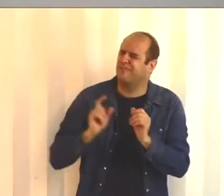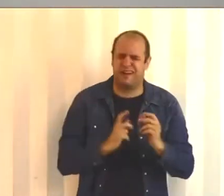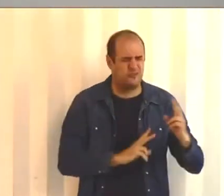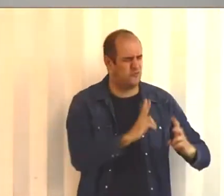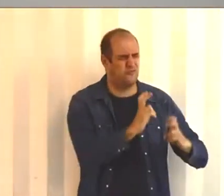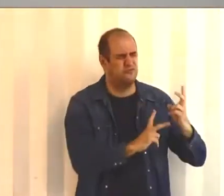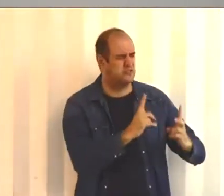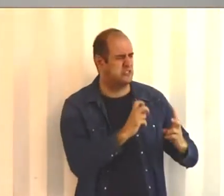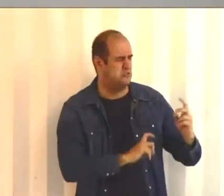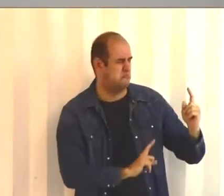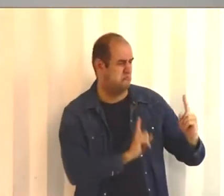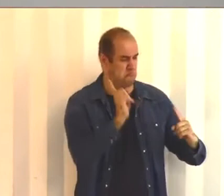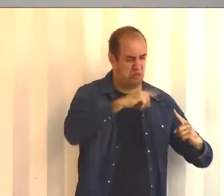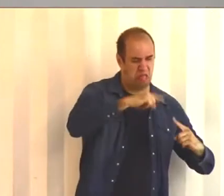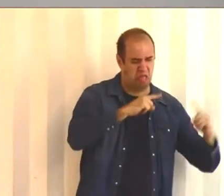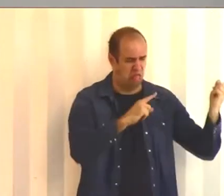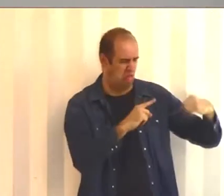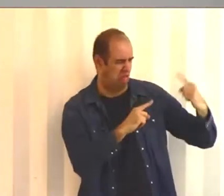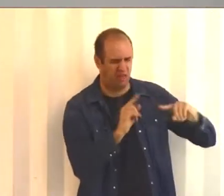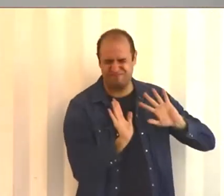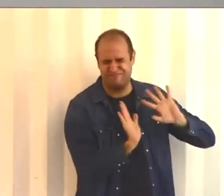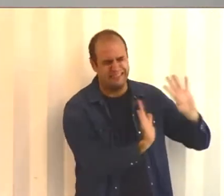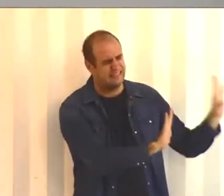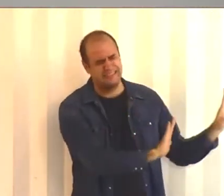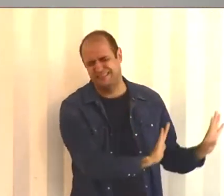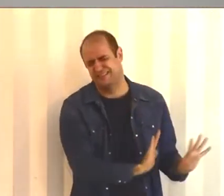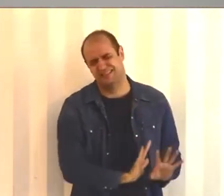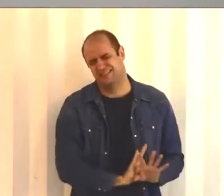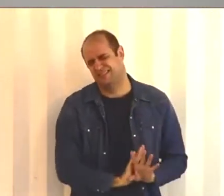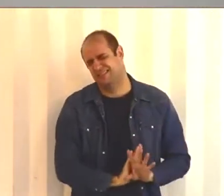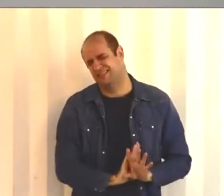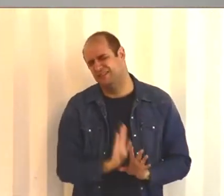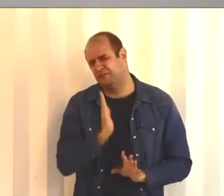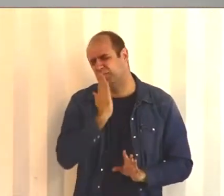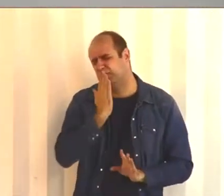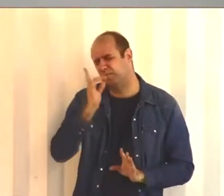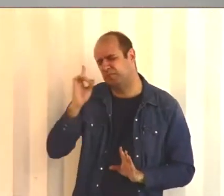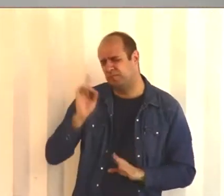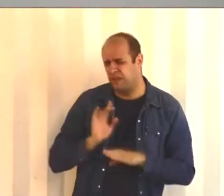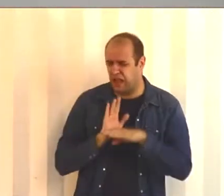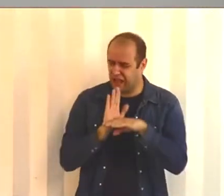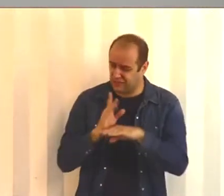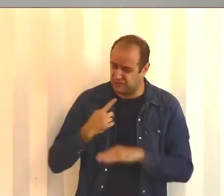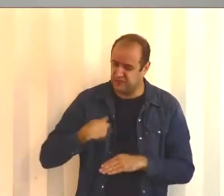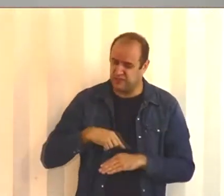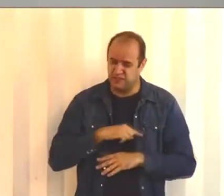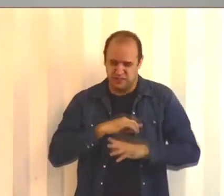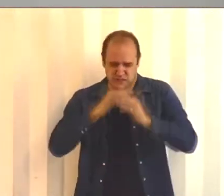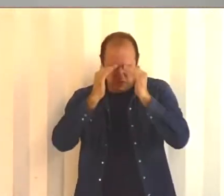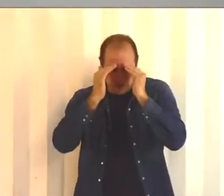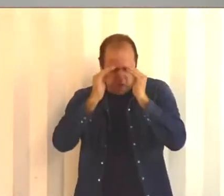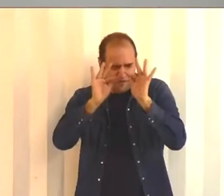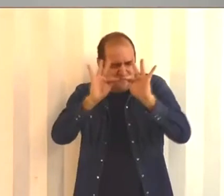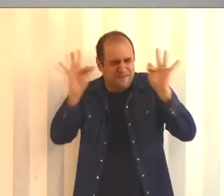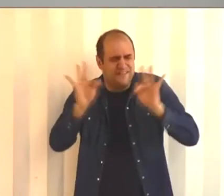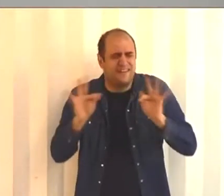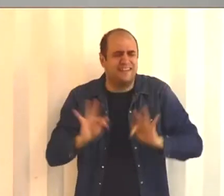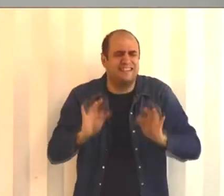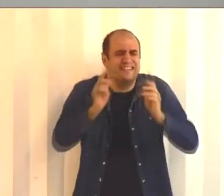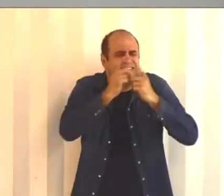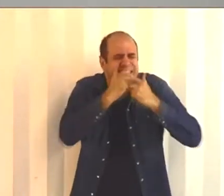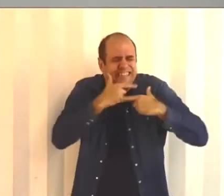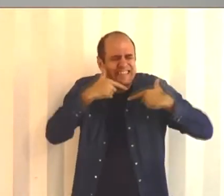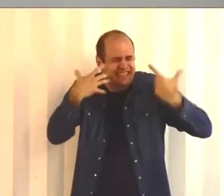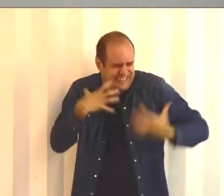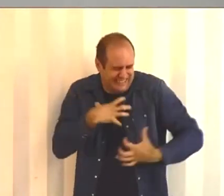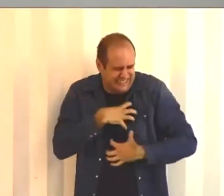quer ter a razão. Ajuda-nos a caminhar de cabeça baixa, crentes, felizes, rindo